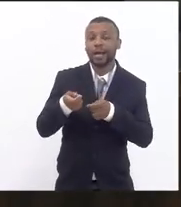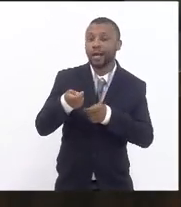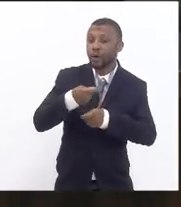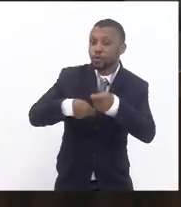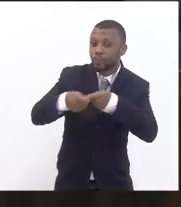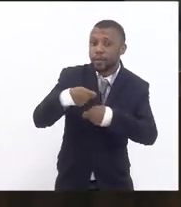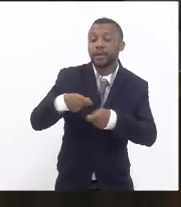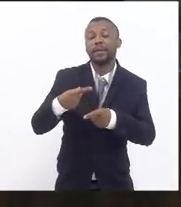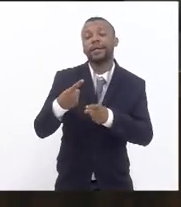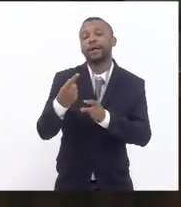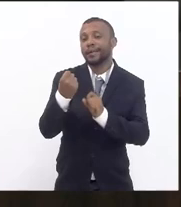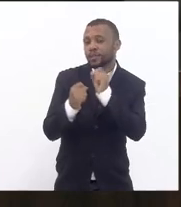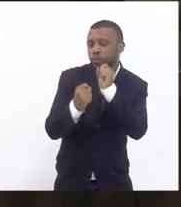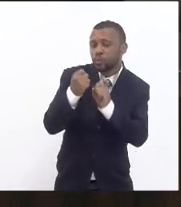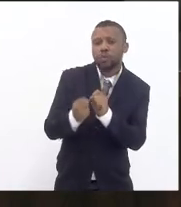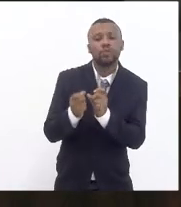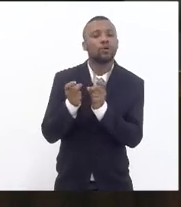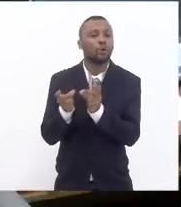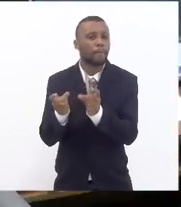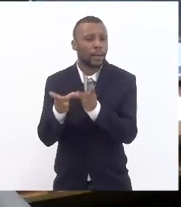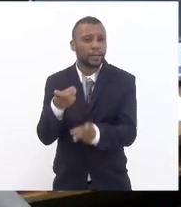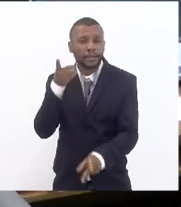Carvalho.